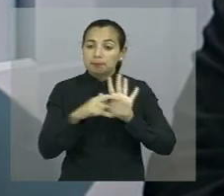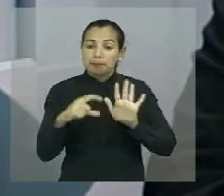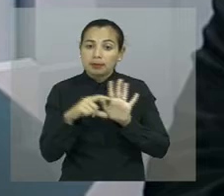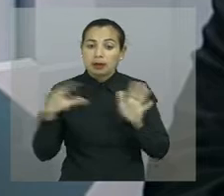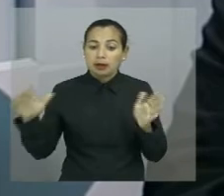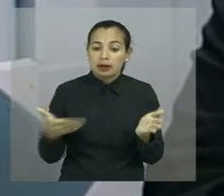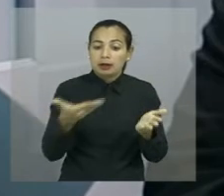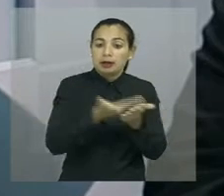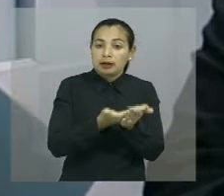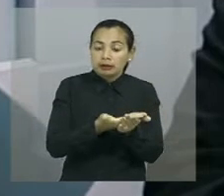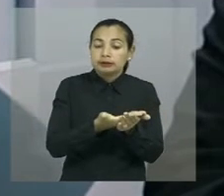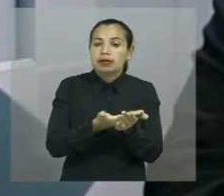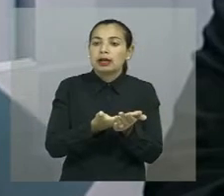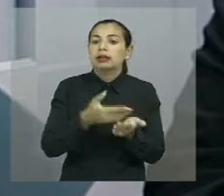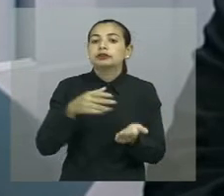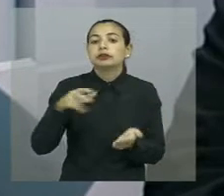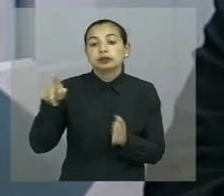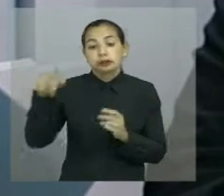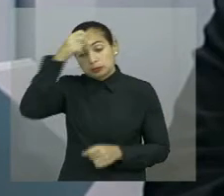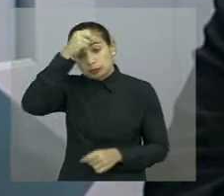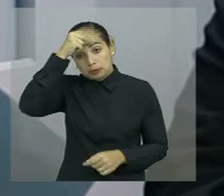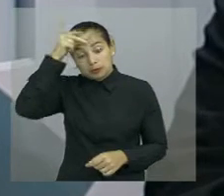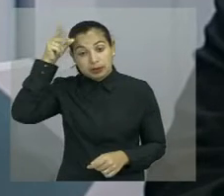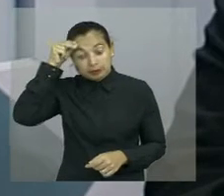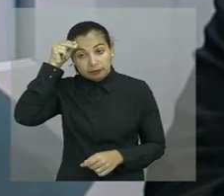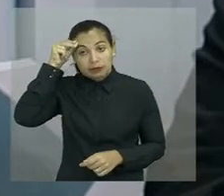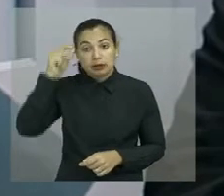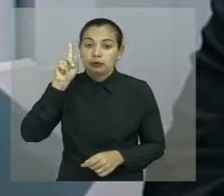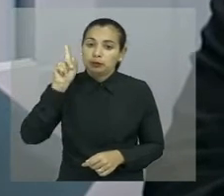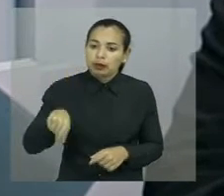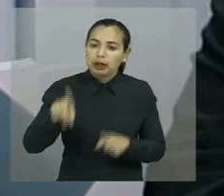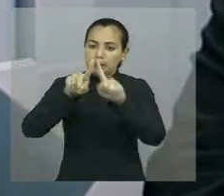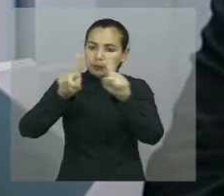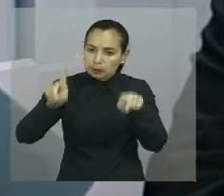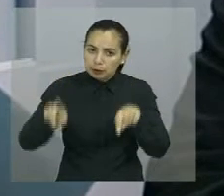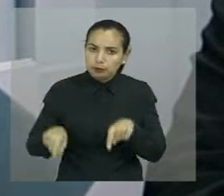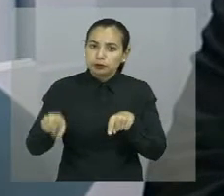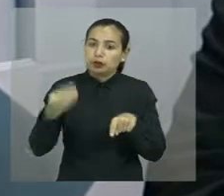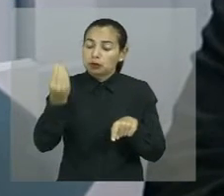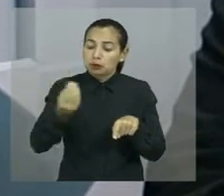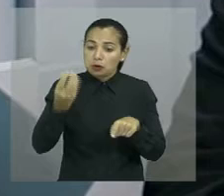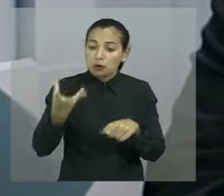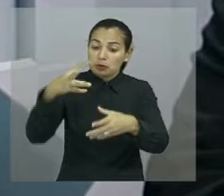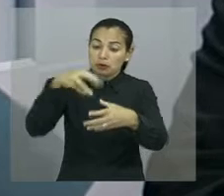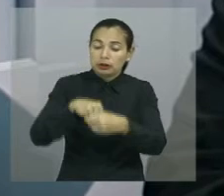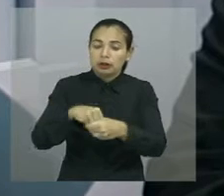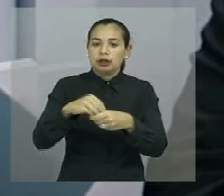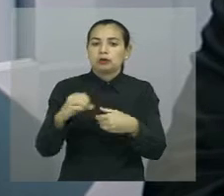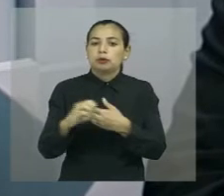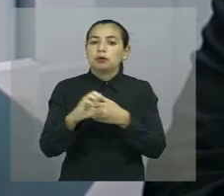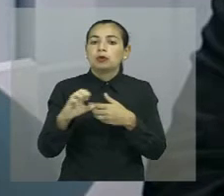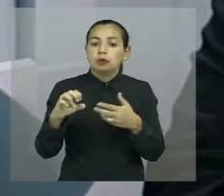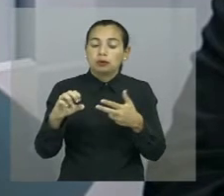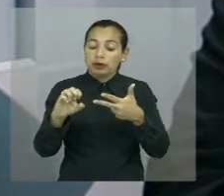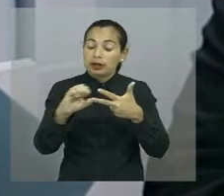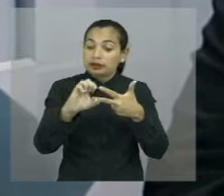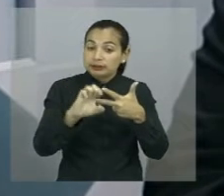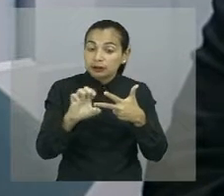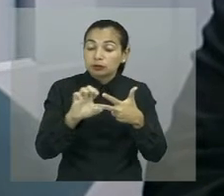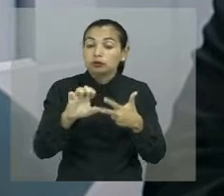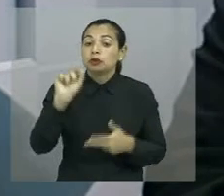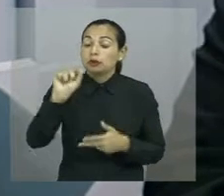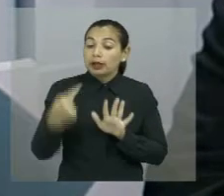mensagem do prefeito, que são os projetos de lei de iniciativa do Poder Executivo, né, cujo